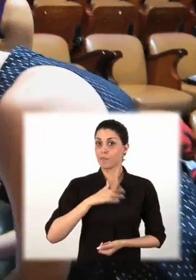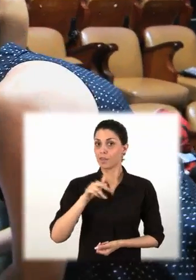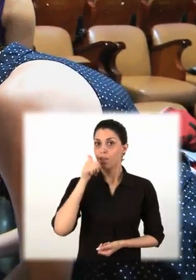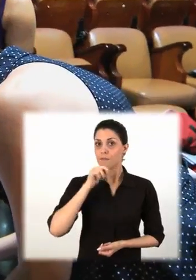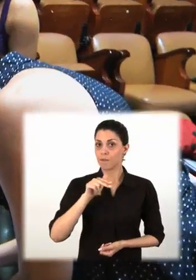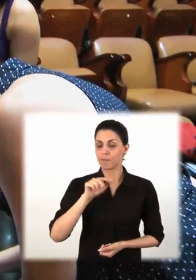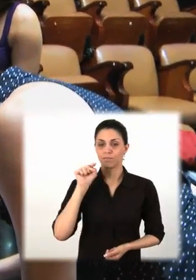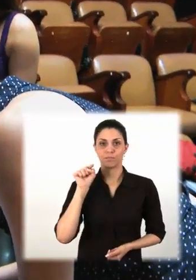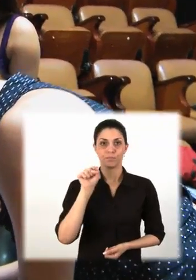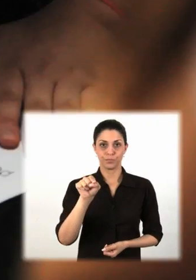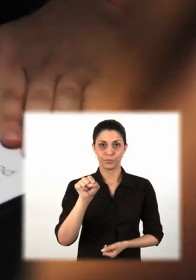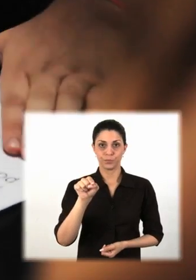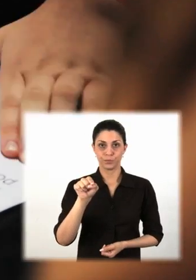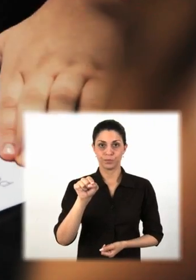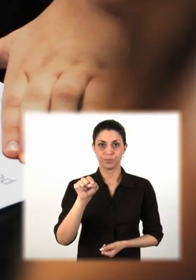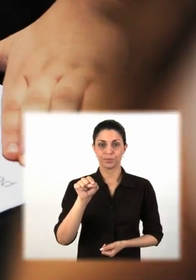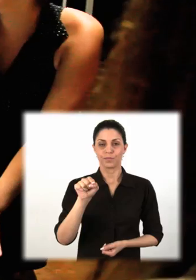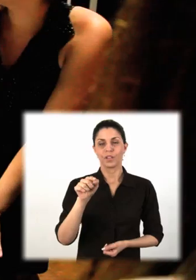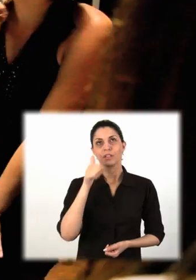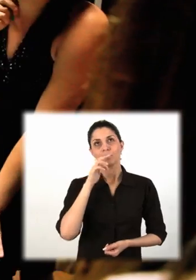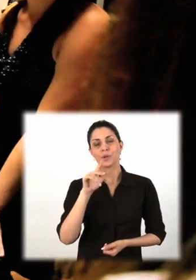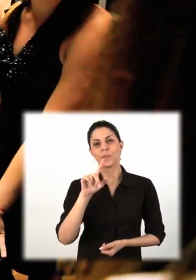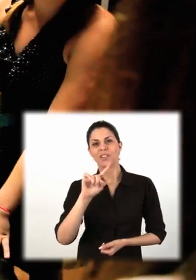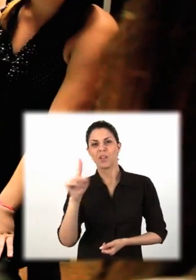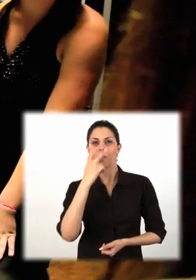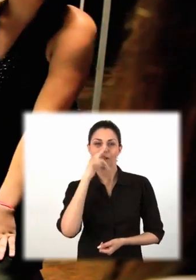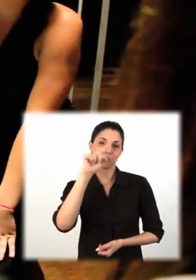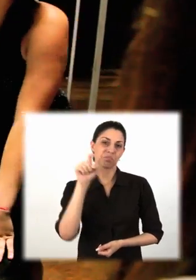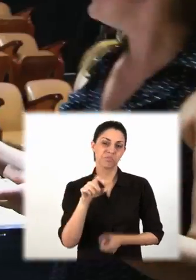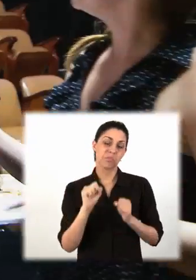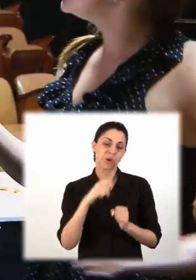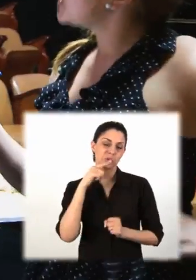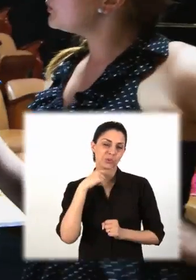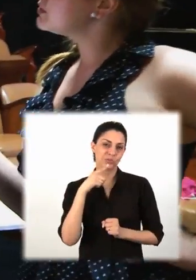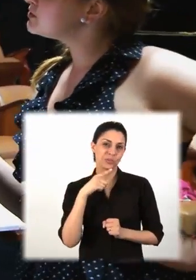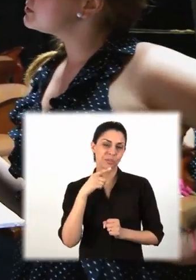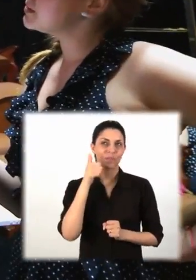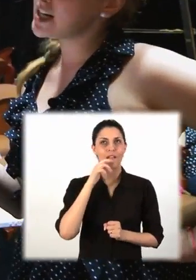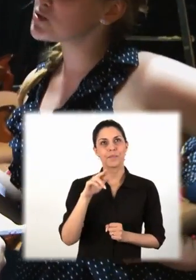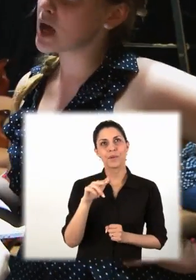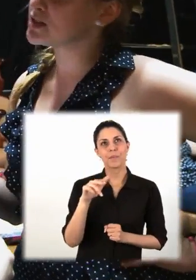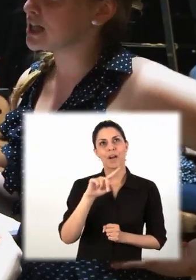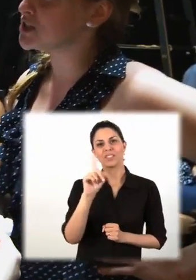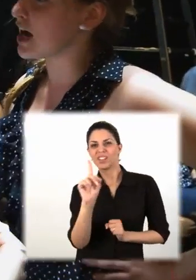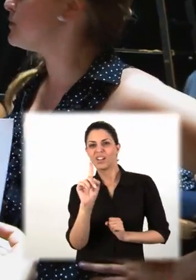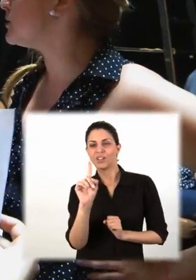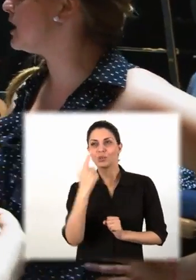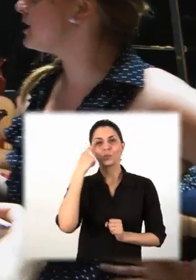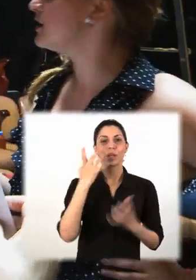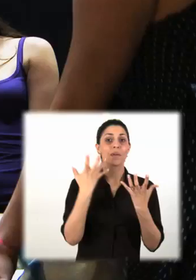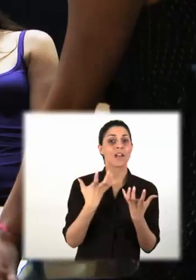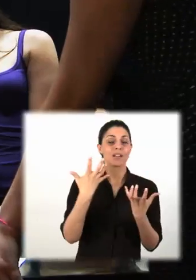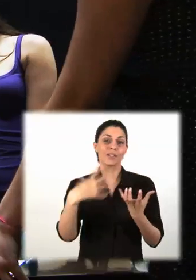irmã, ponto. A minha irmã não, ele pode fazer uma pergunta, né? A minha irmã não? Ele não sabe se quer deixar pra